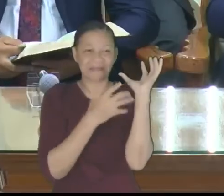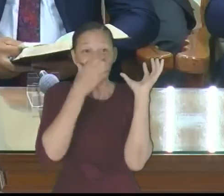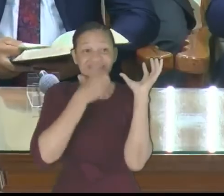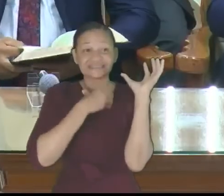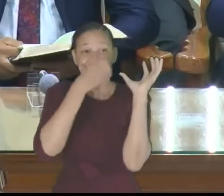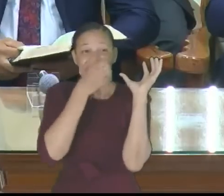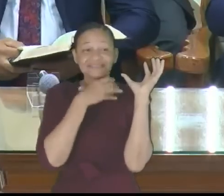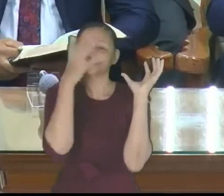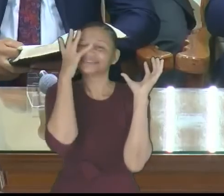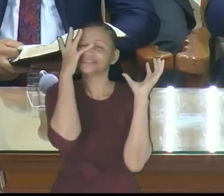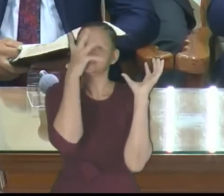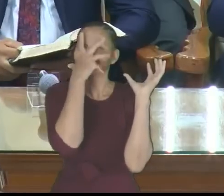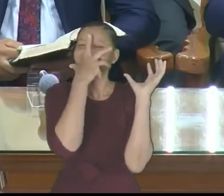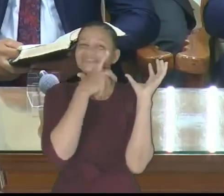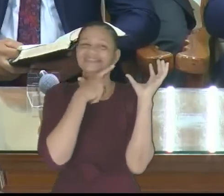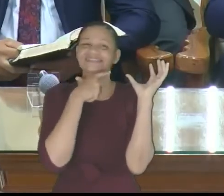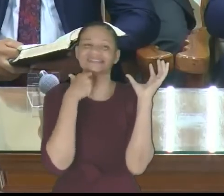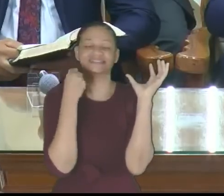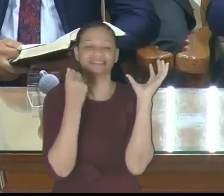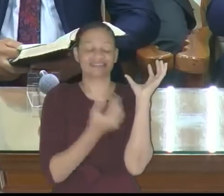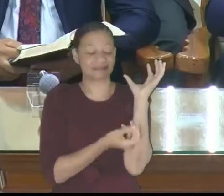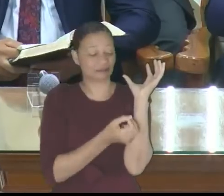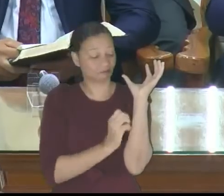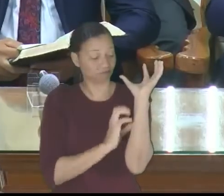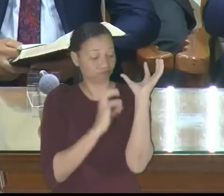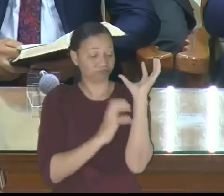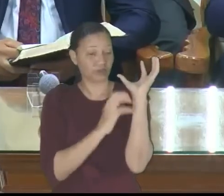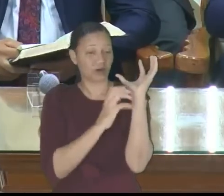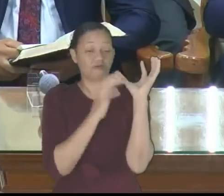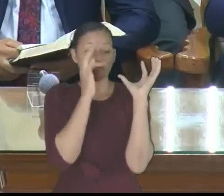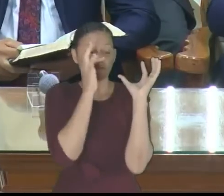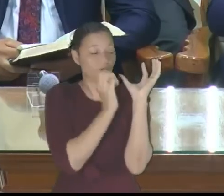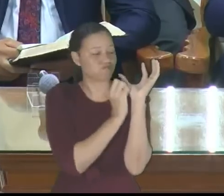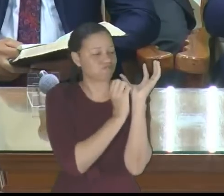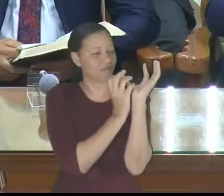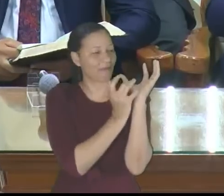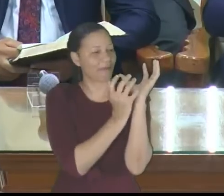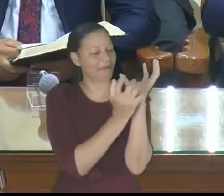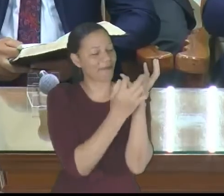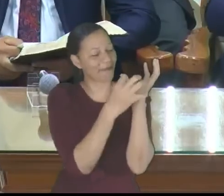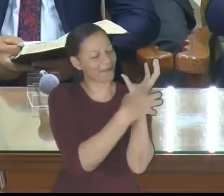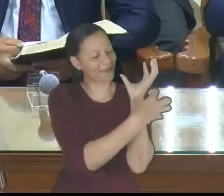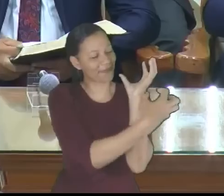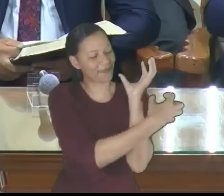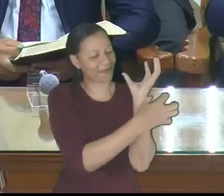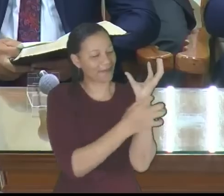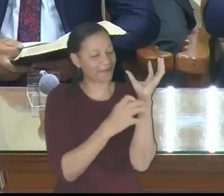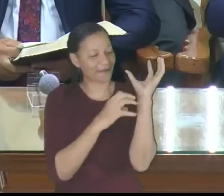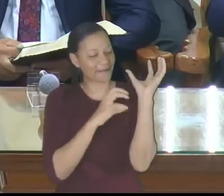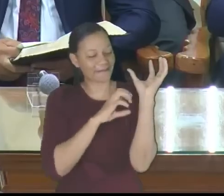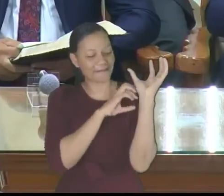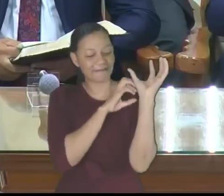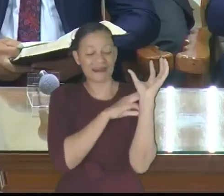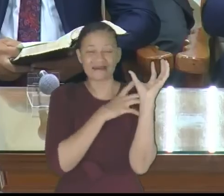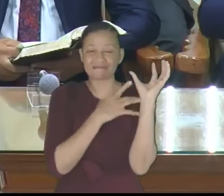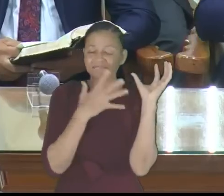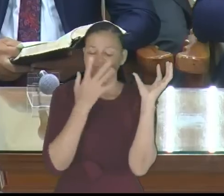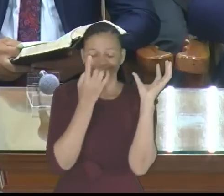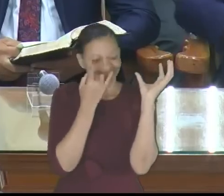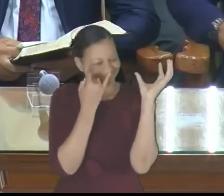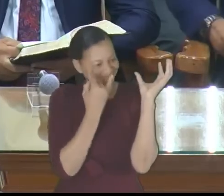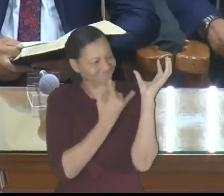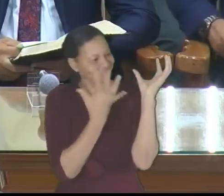linda. Ele florido ou frutificado é uma coisa fascinante, é uma